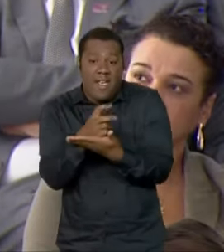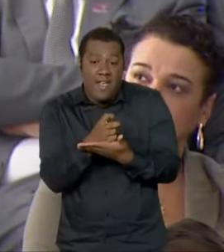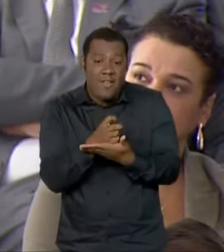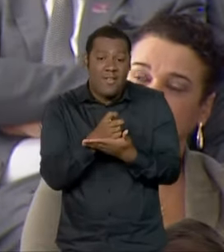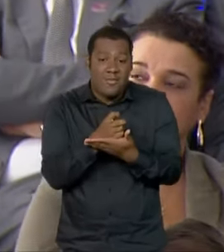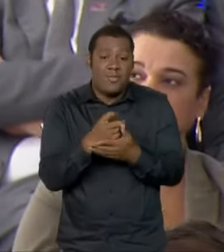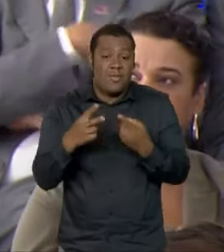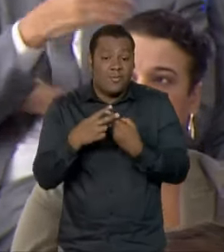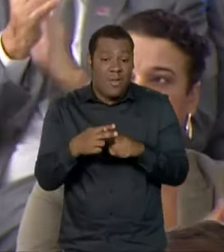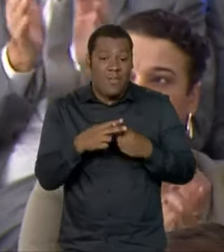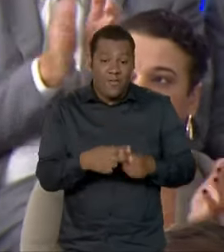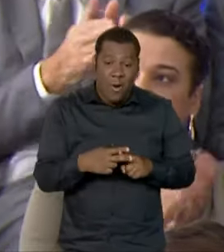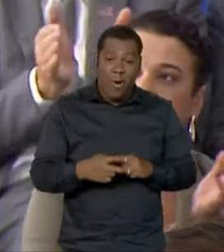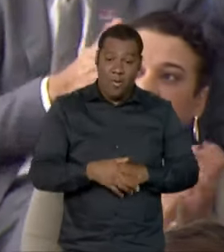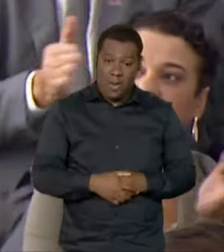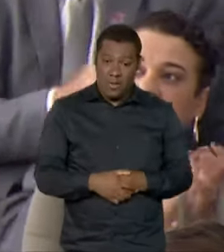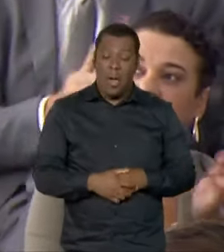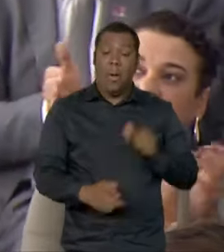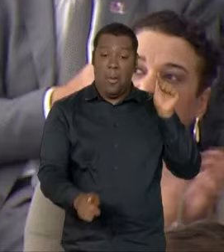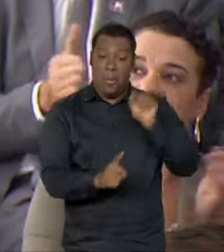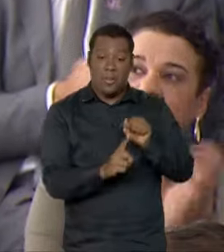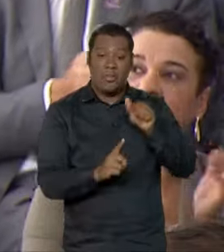país? Quem é que imaginava?